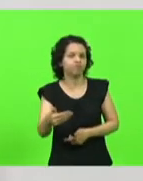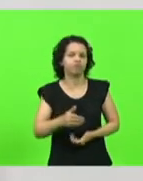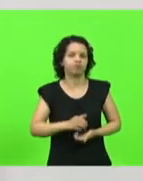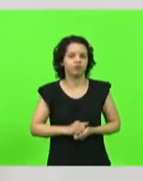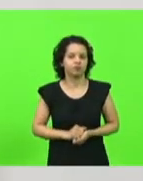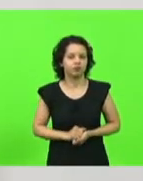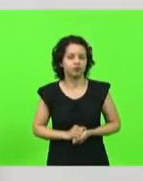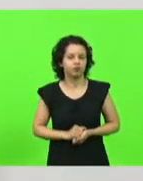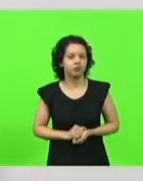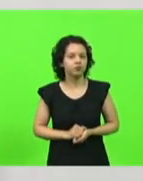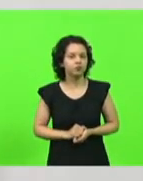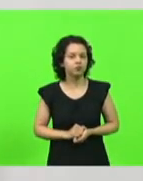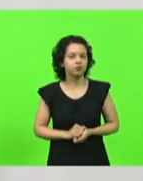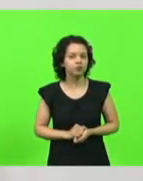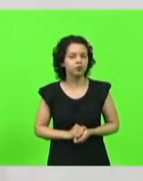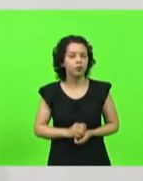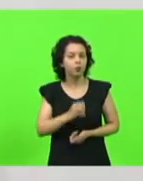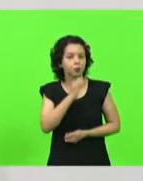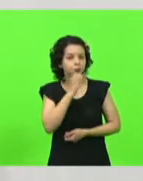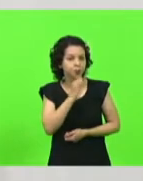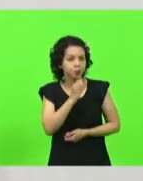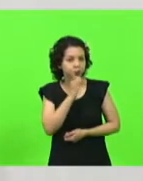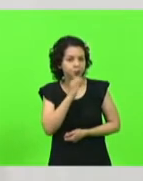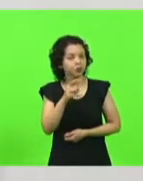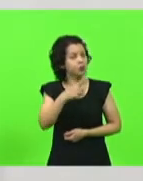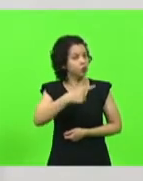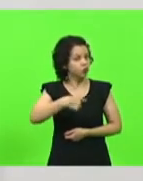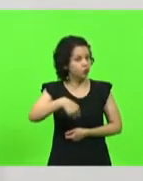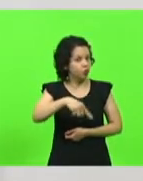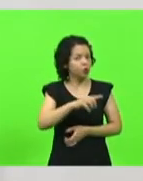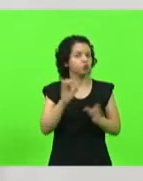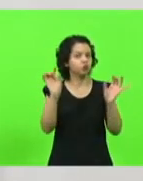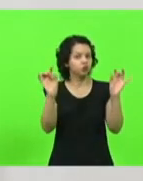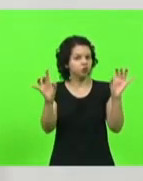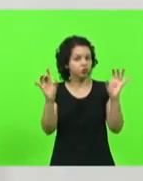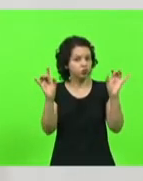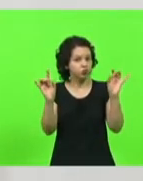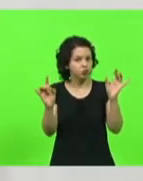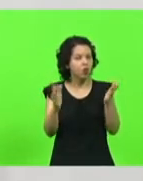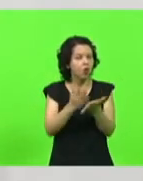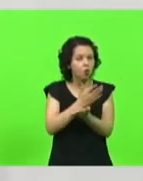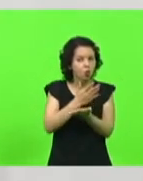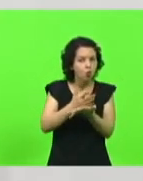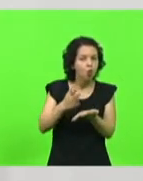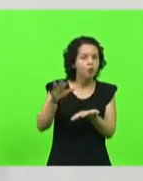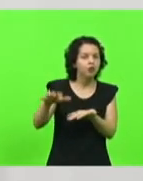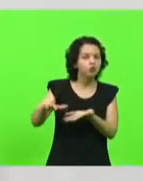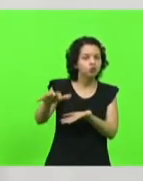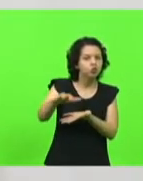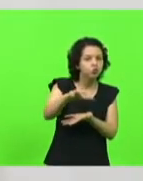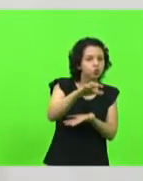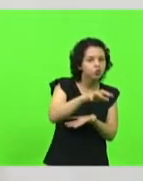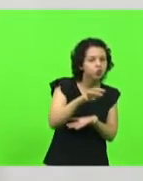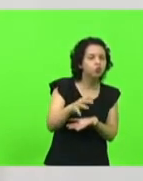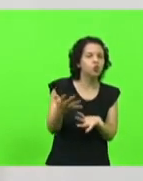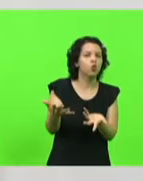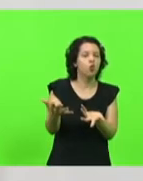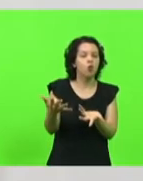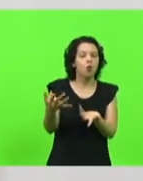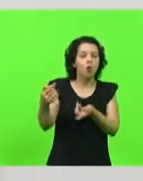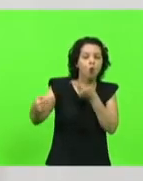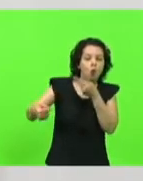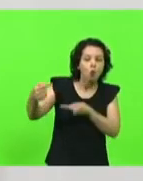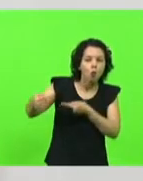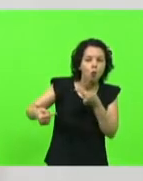elas, nós tivemos a oportunidade, em algumas das regiões, dialogarmos sobre